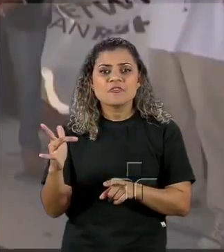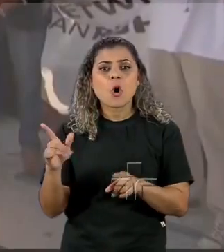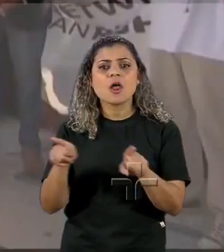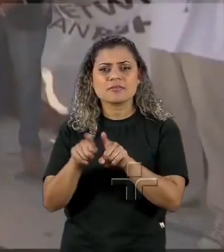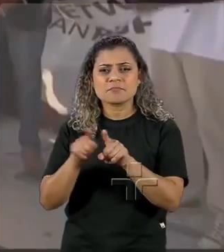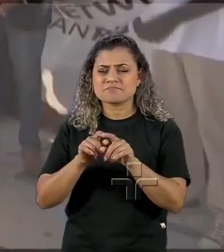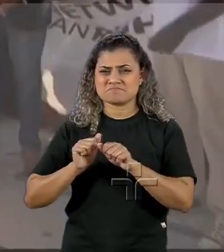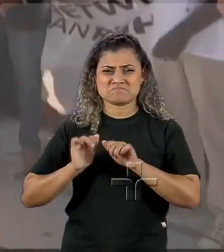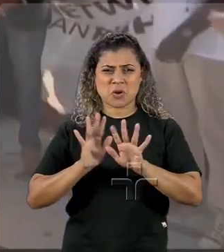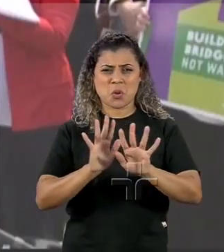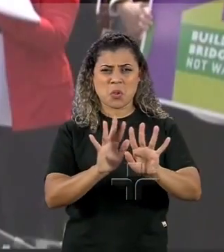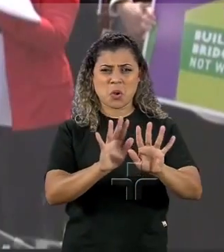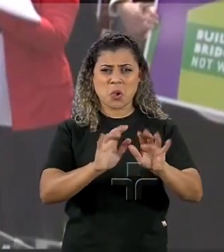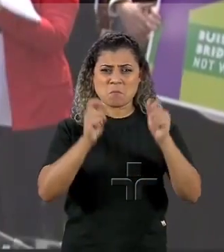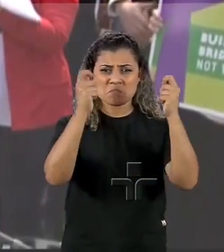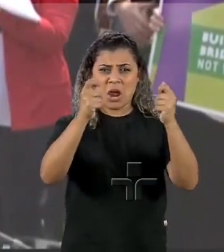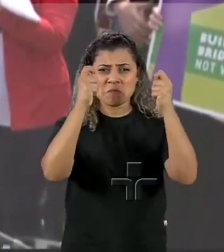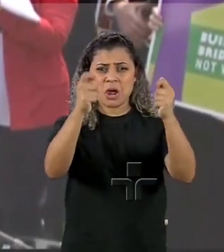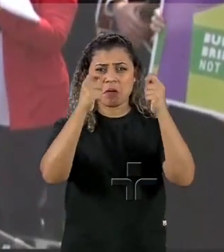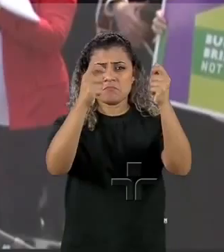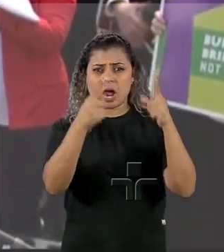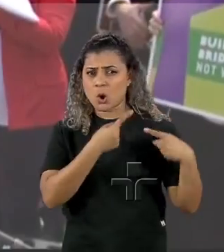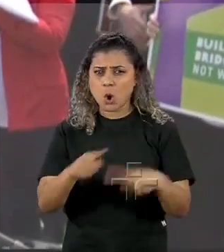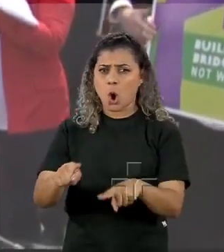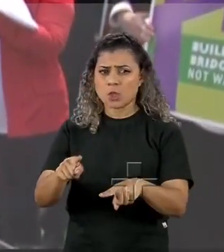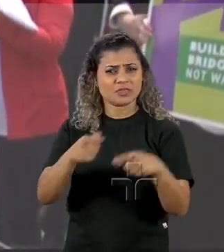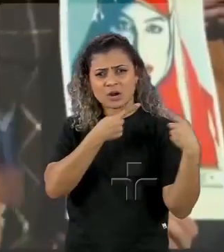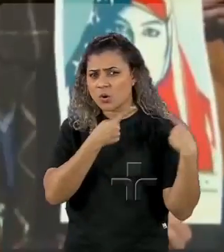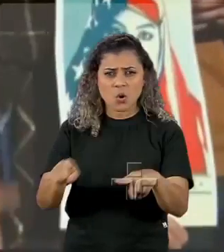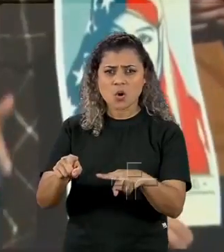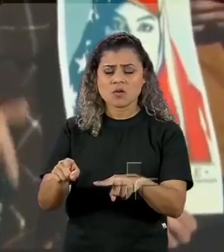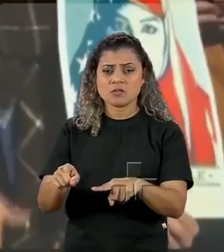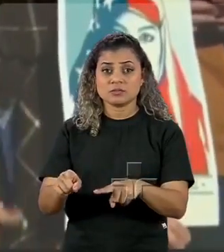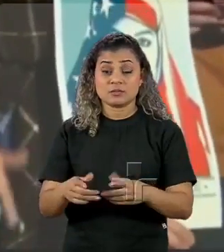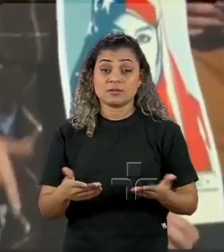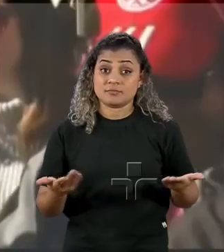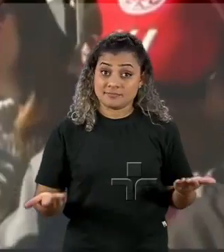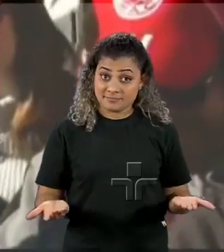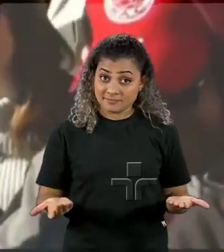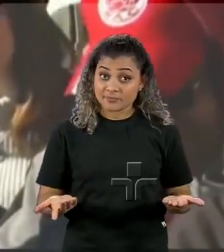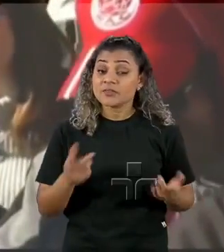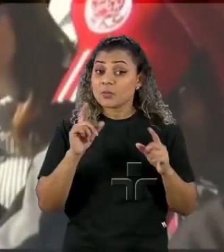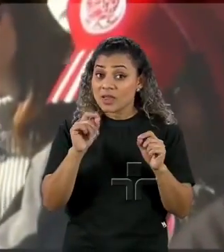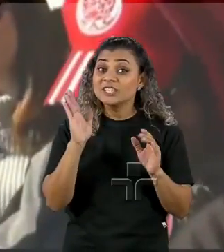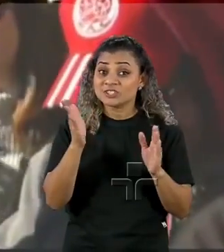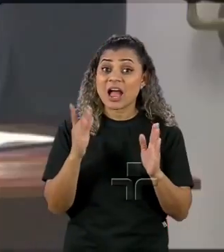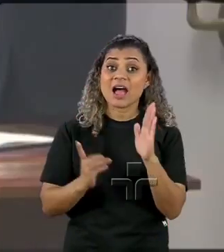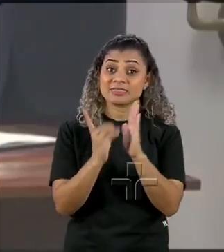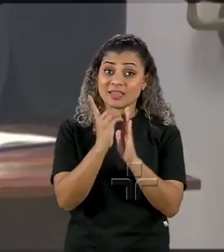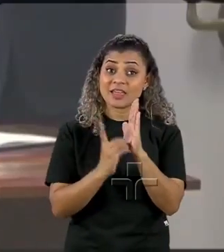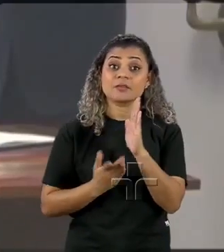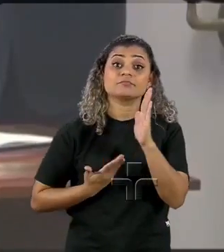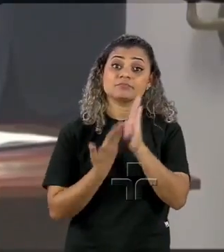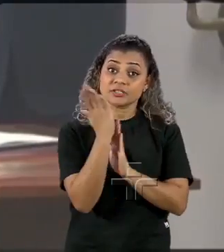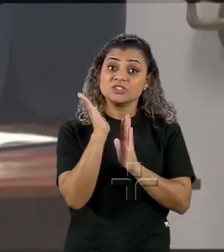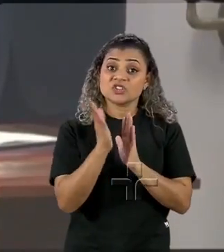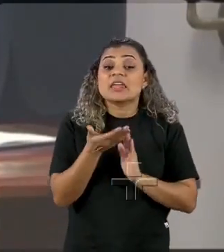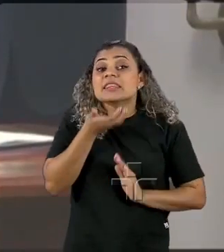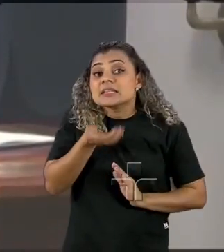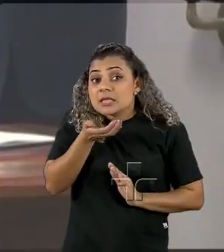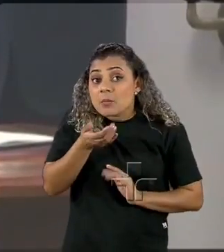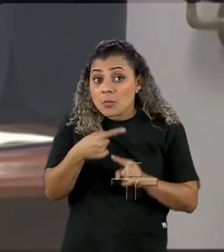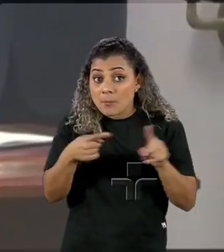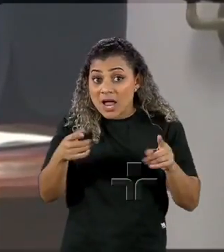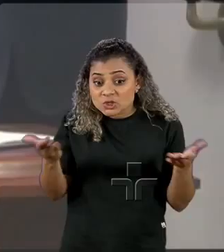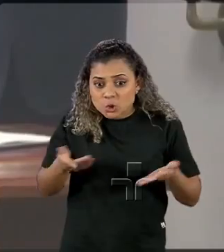o veto migratório. No ban, no wall! A medida já estava valendo desde dezembro, mas com a